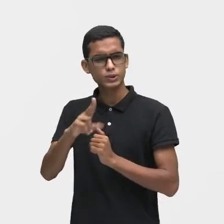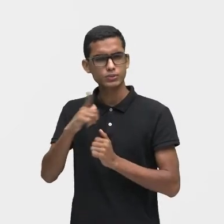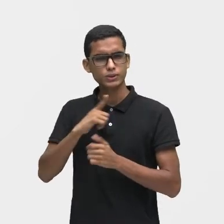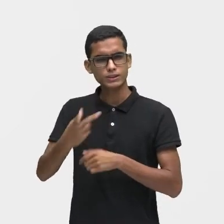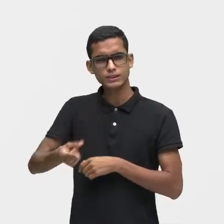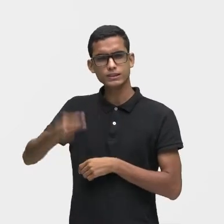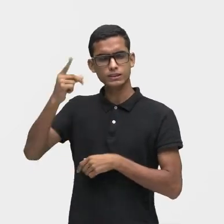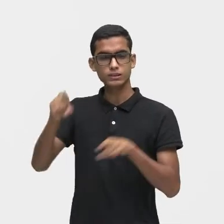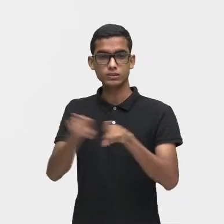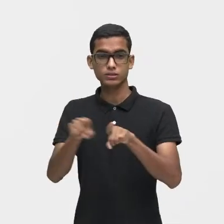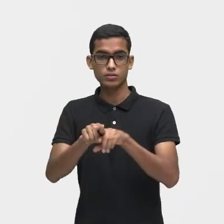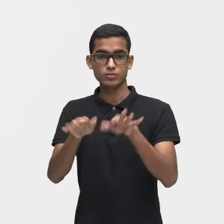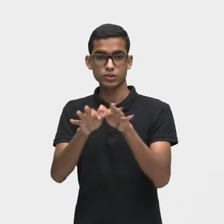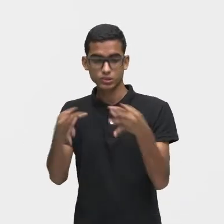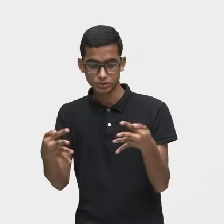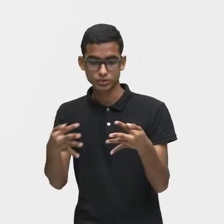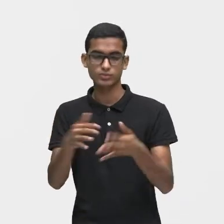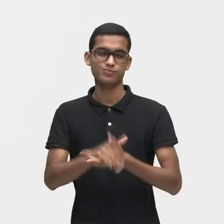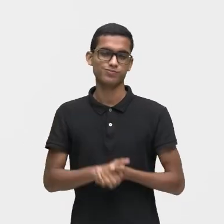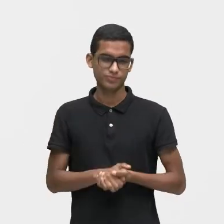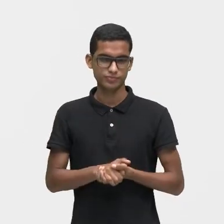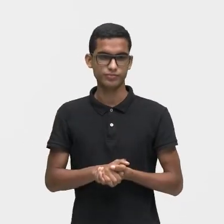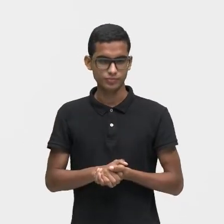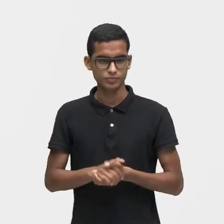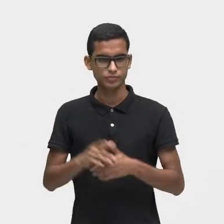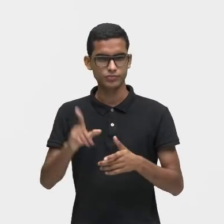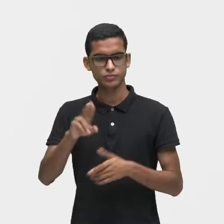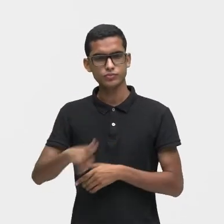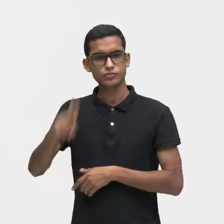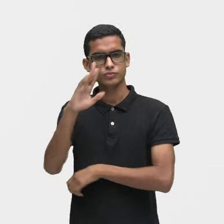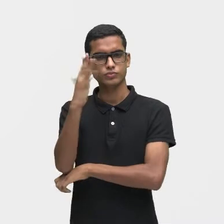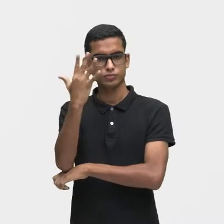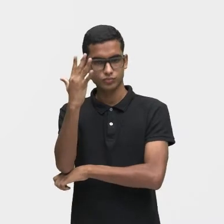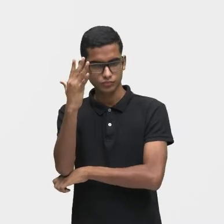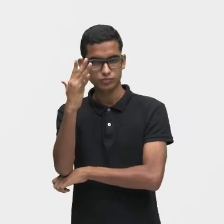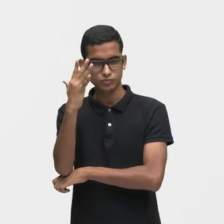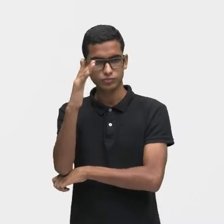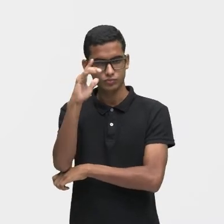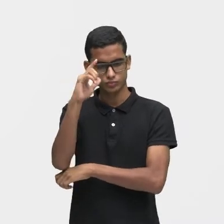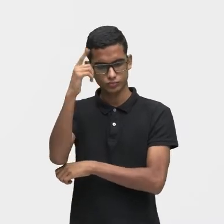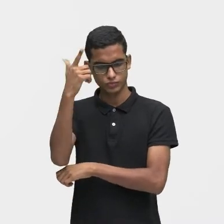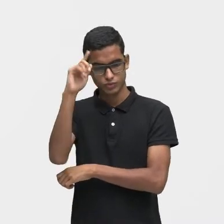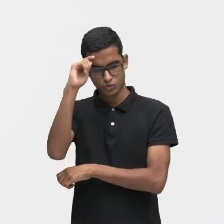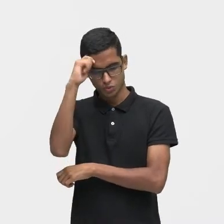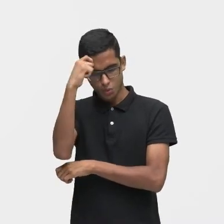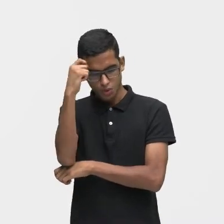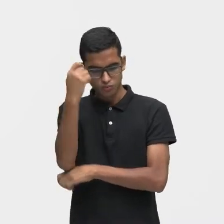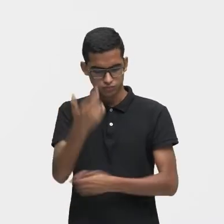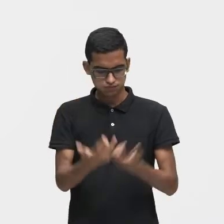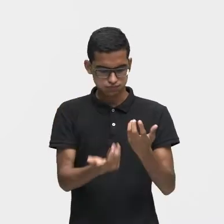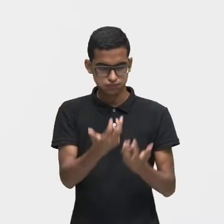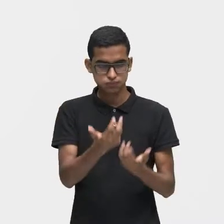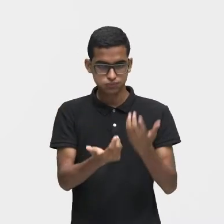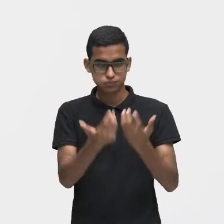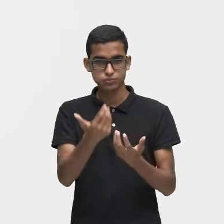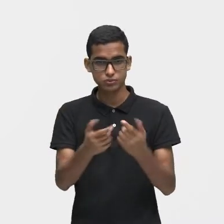o mais simples. O material é feito de paus de madeira carbonizado, geralmente de ramos de salgueiro ou